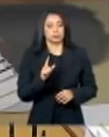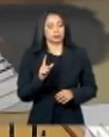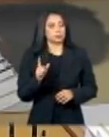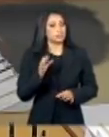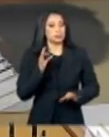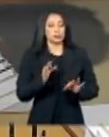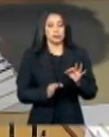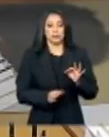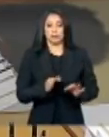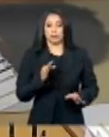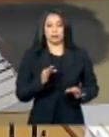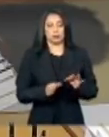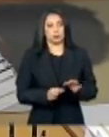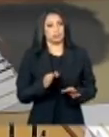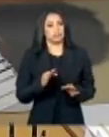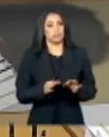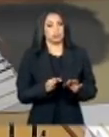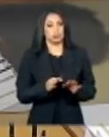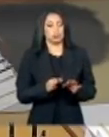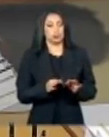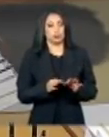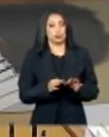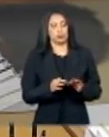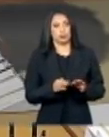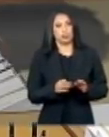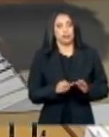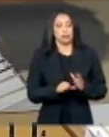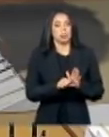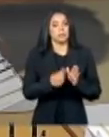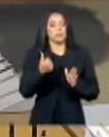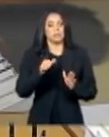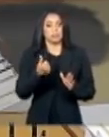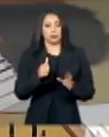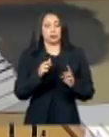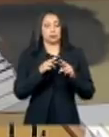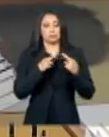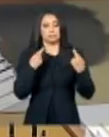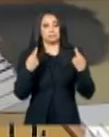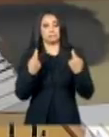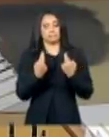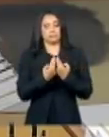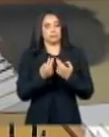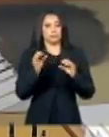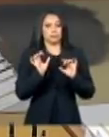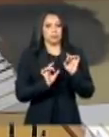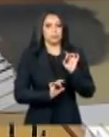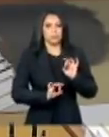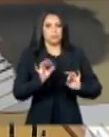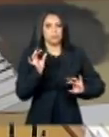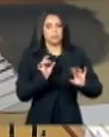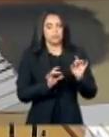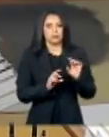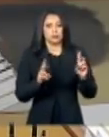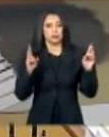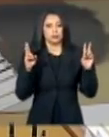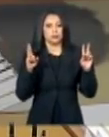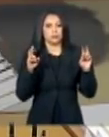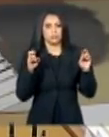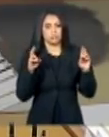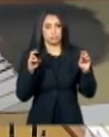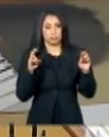pela vez primeira em sede extraordinária qualquer tema